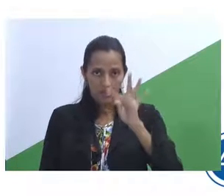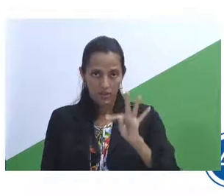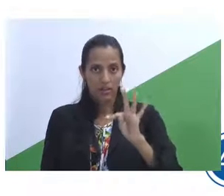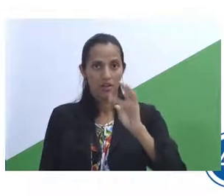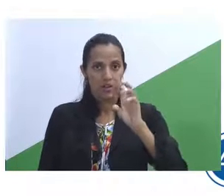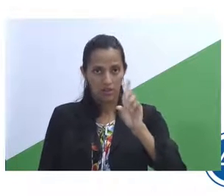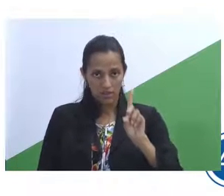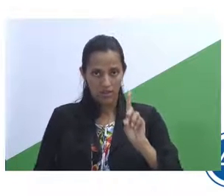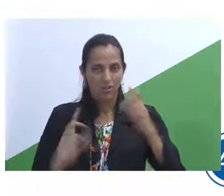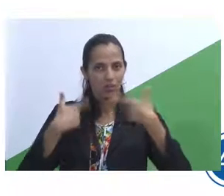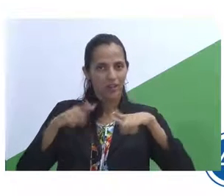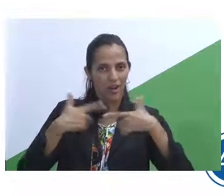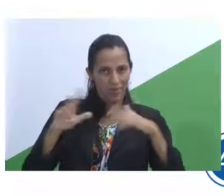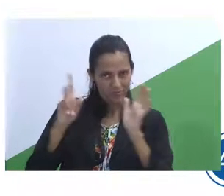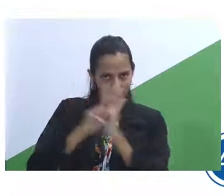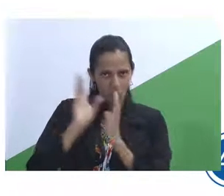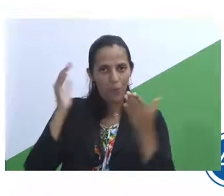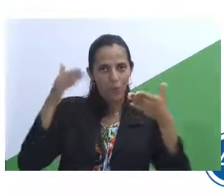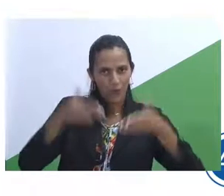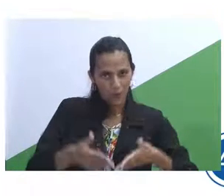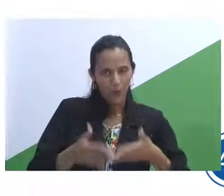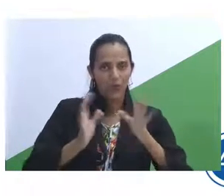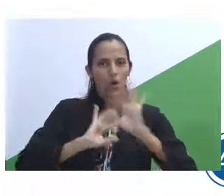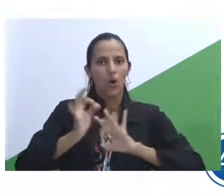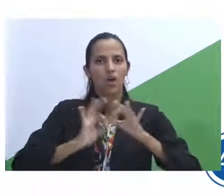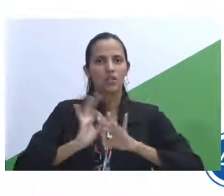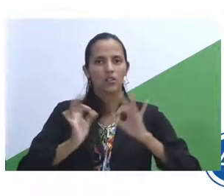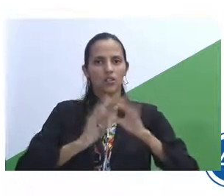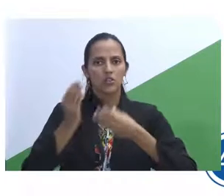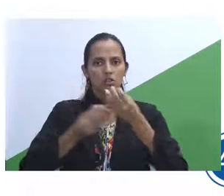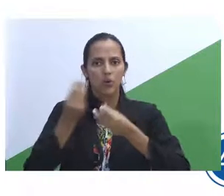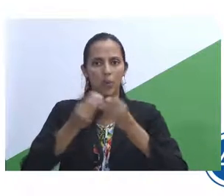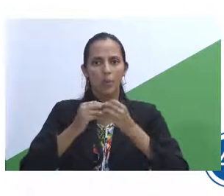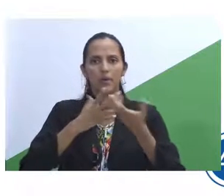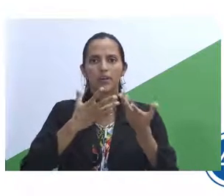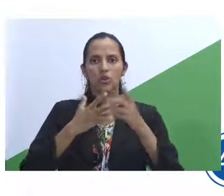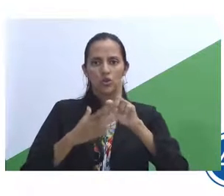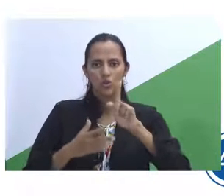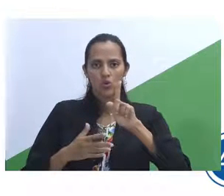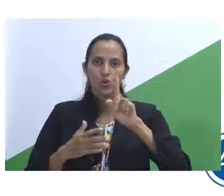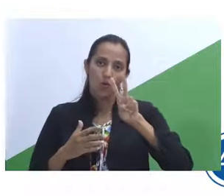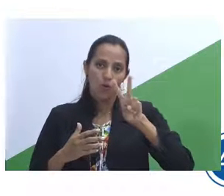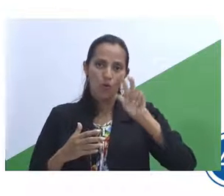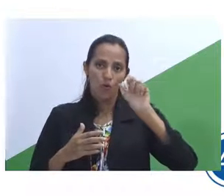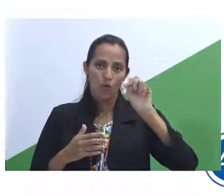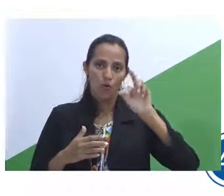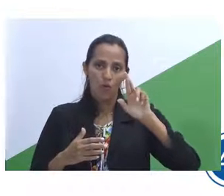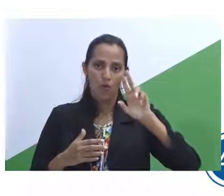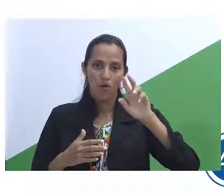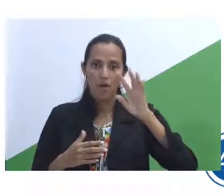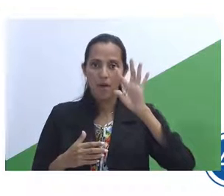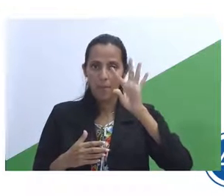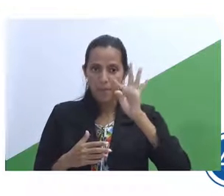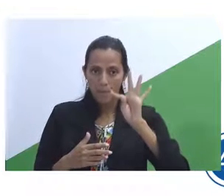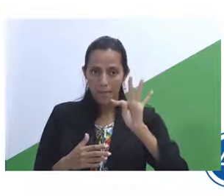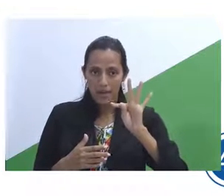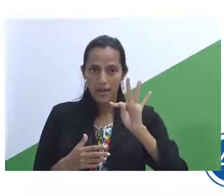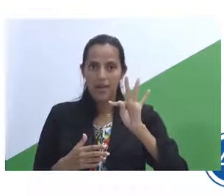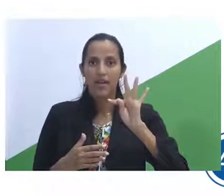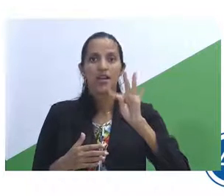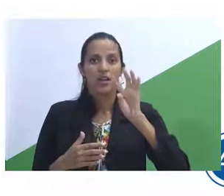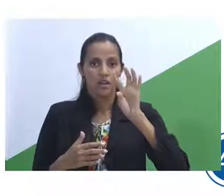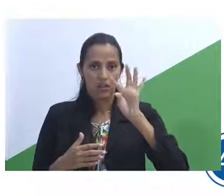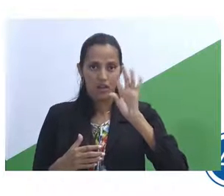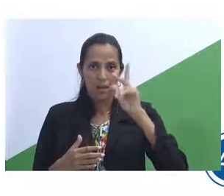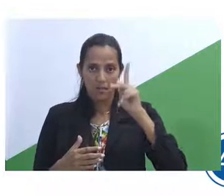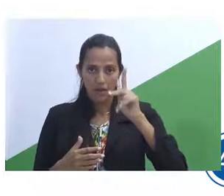Trabalhista Brasileiro, organizado por Vargas e apoiado, então, perdão, aí, é PTB, Partido